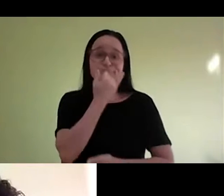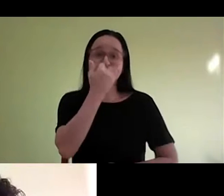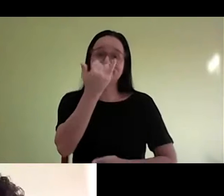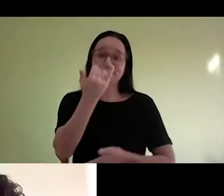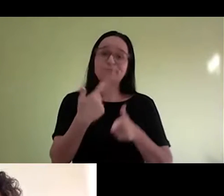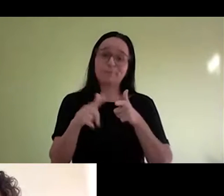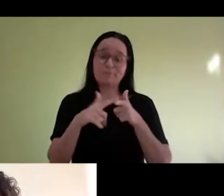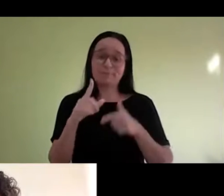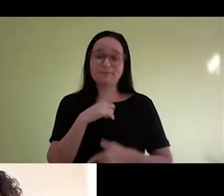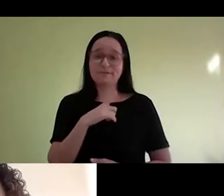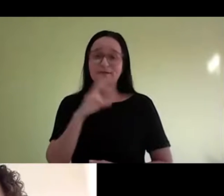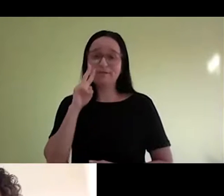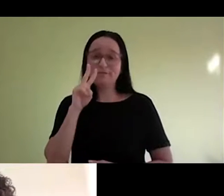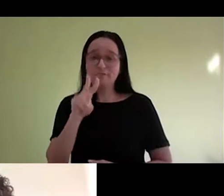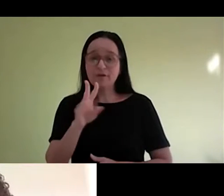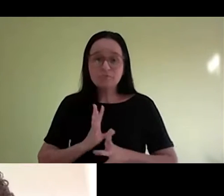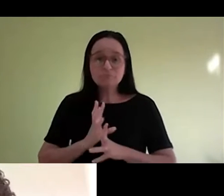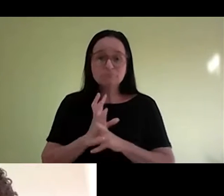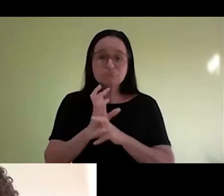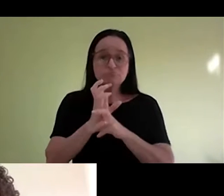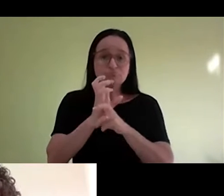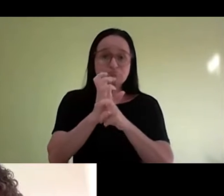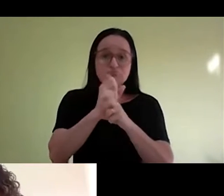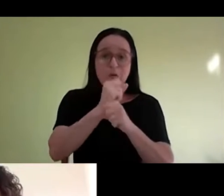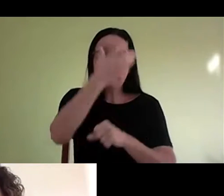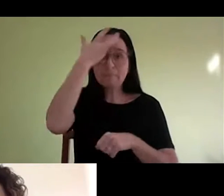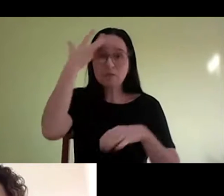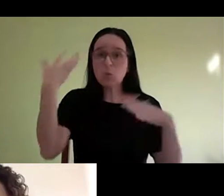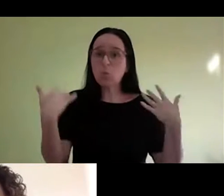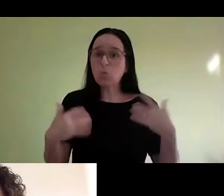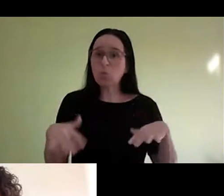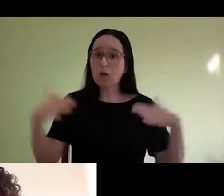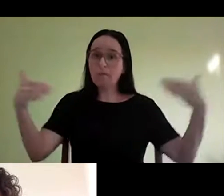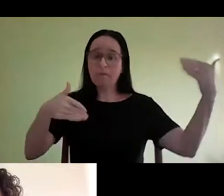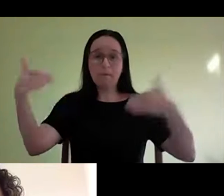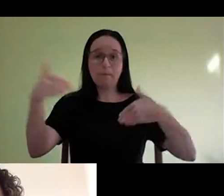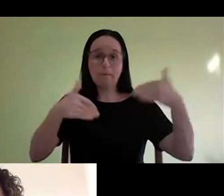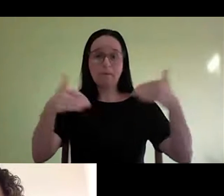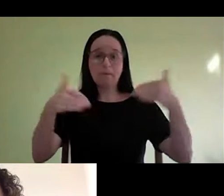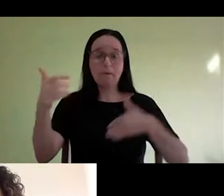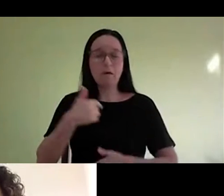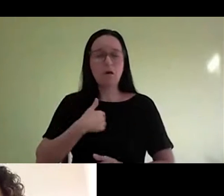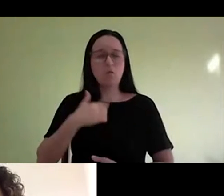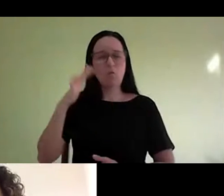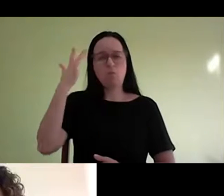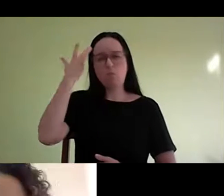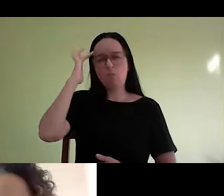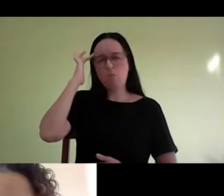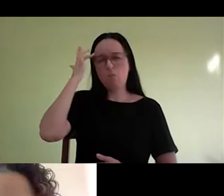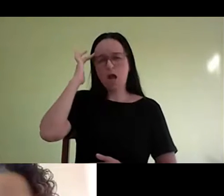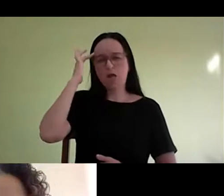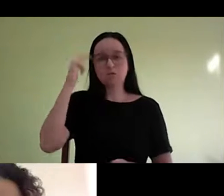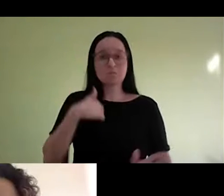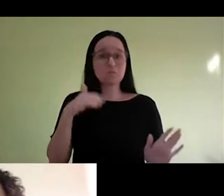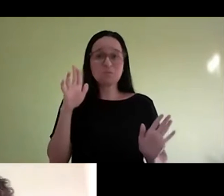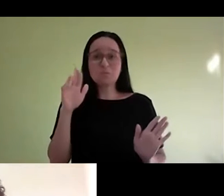Nossa, eu só estou vendo o número de participantes aumentando aqui. Eu acho que, em toda a minha carreira, eu nunca falei para tanta gente de uma